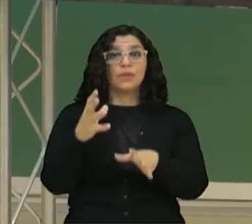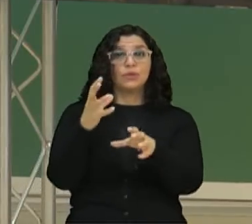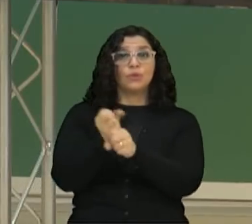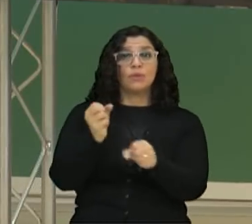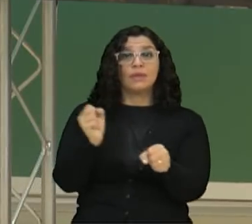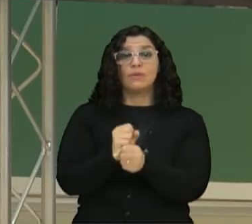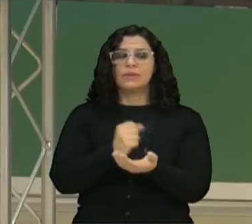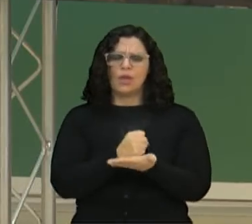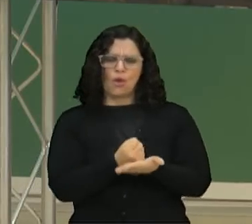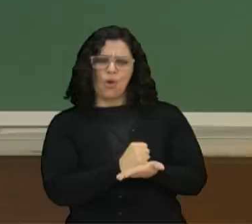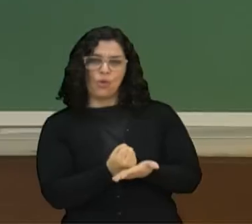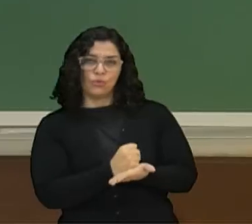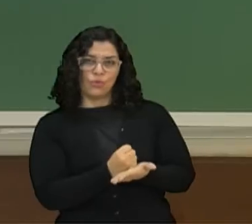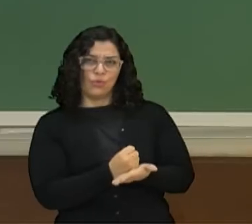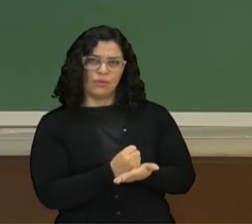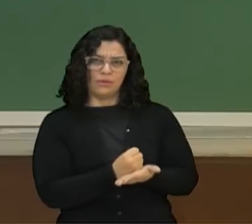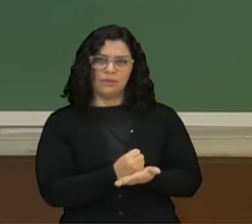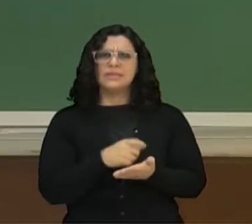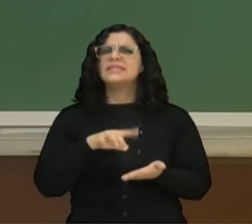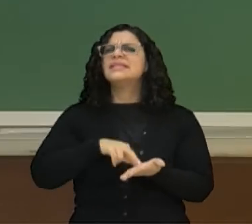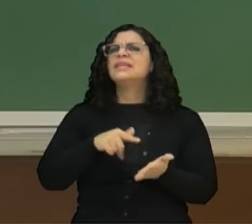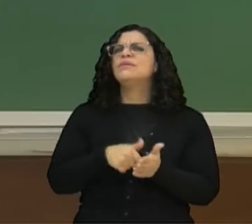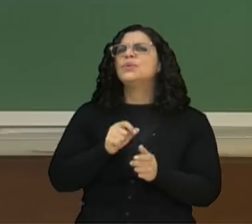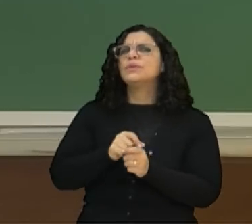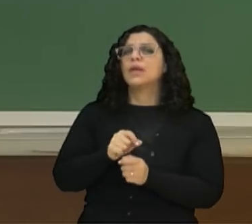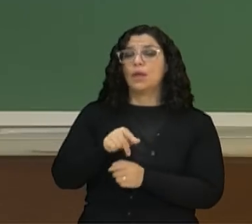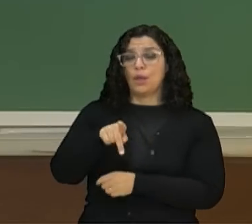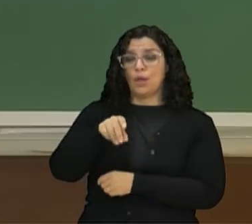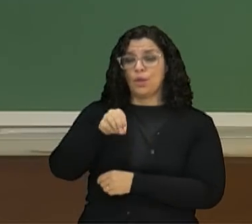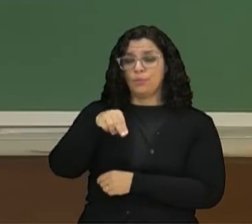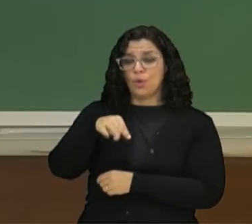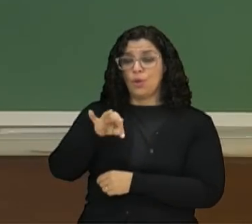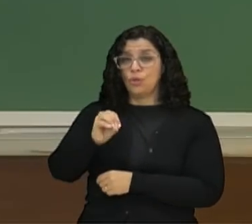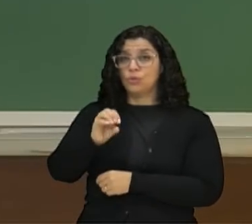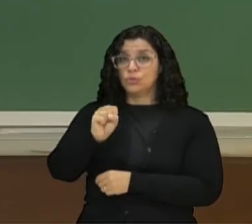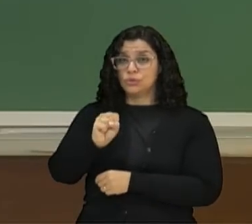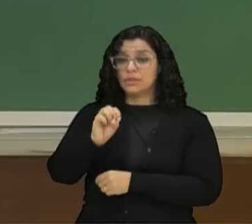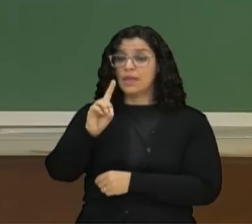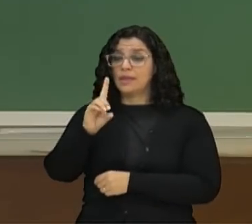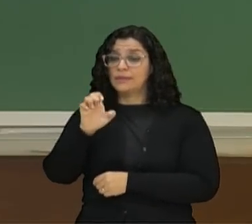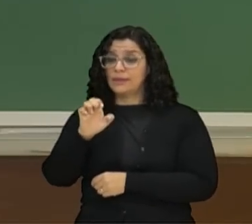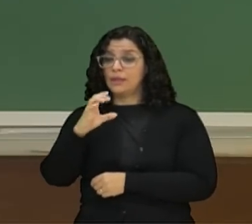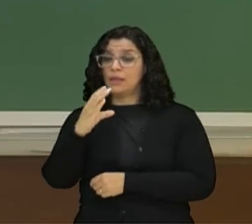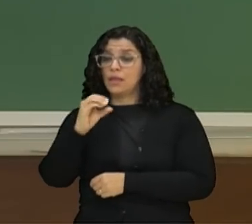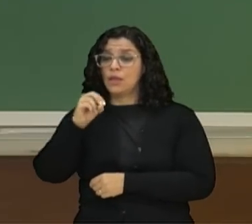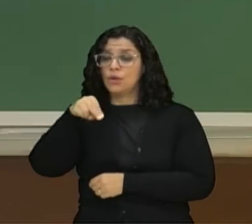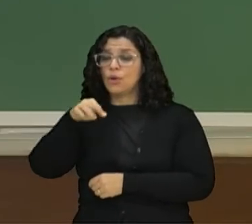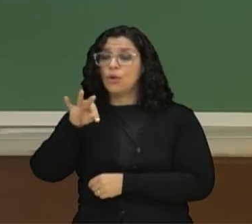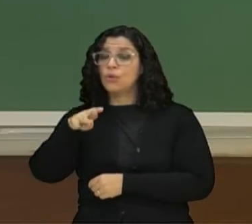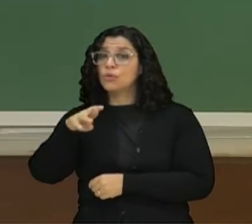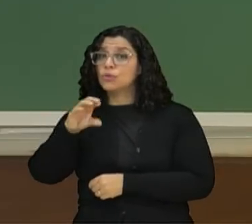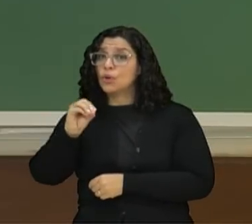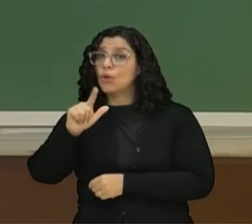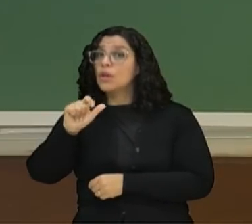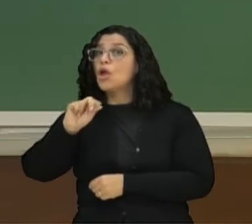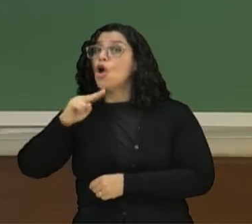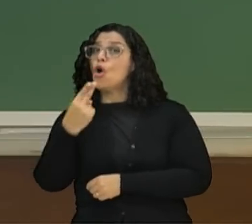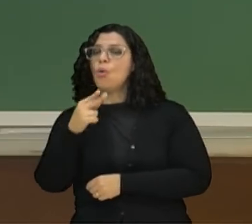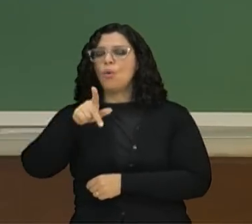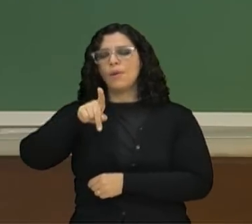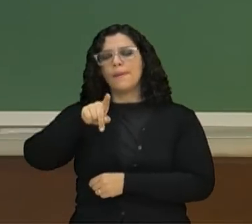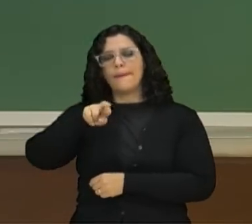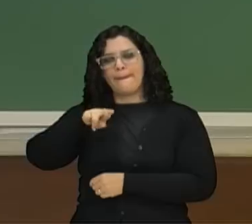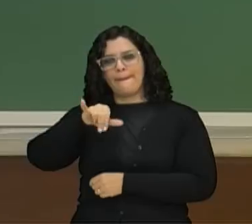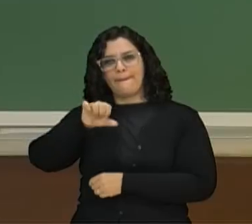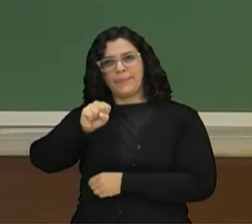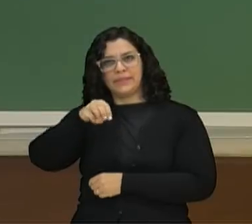de controle. Pontos de controle vocês também vão encontrar em alguns materiais como prisma, a prof vai explicar melhor na